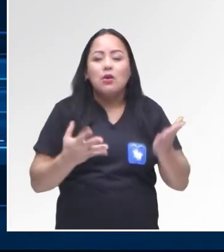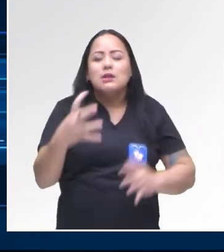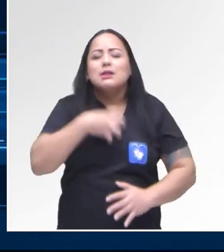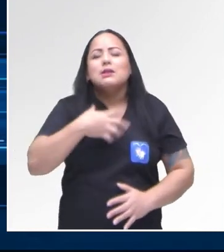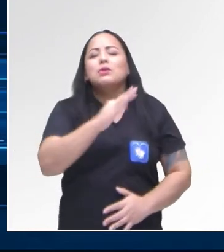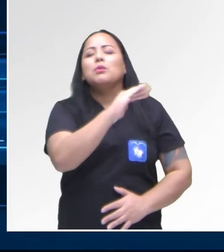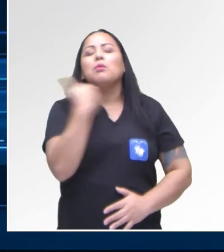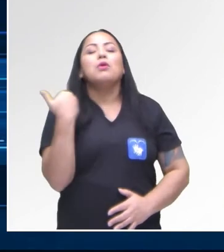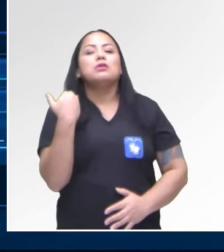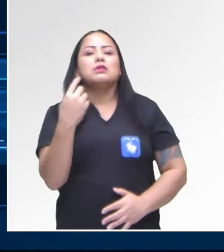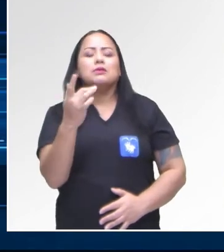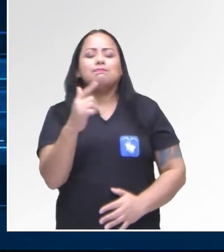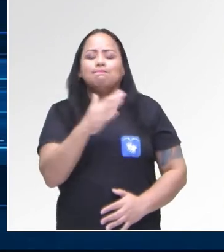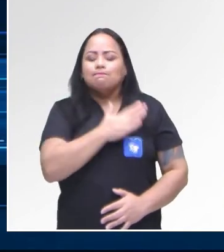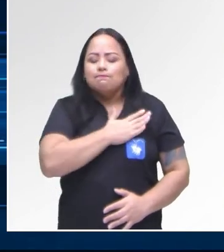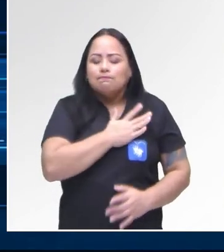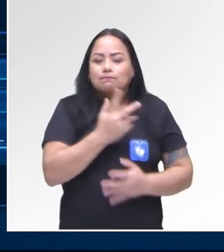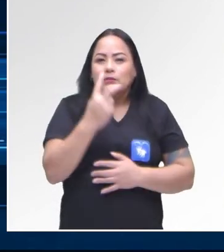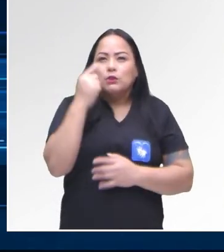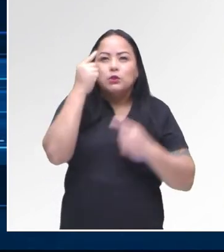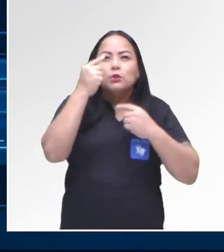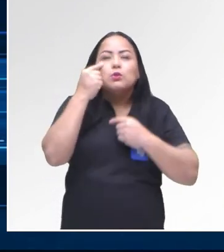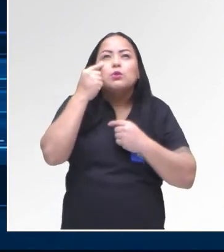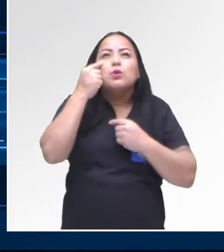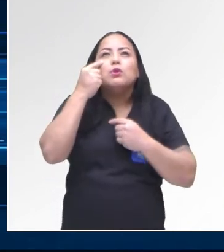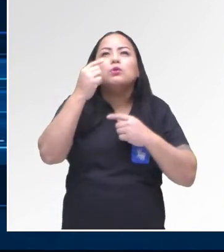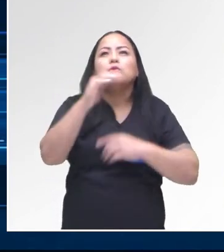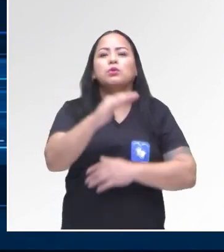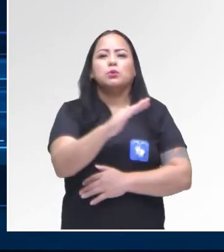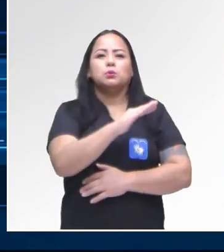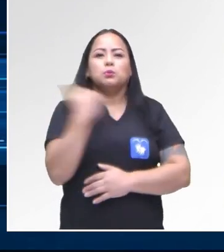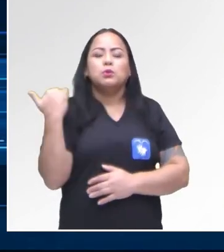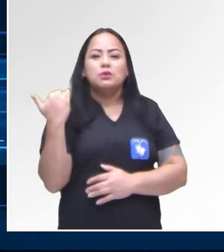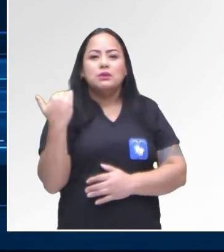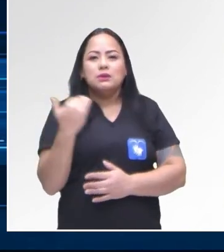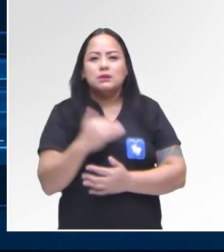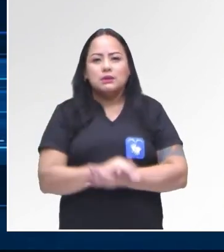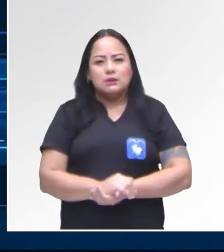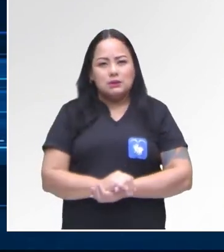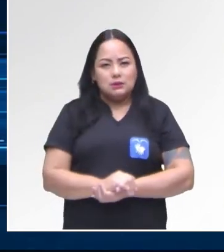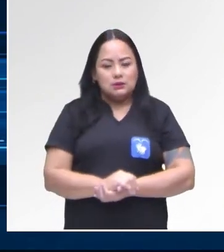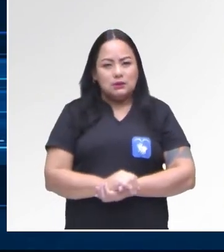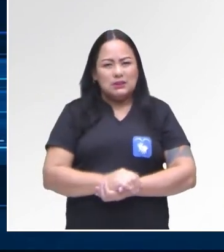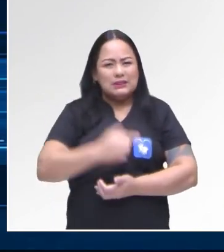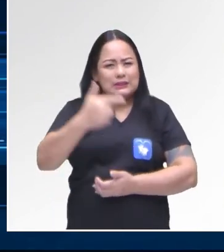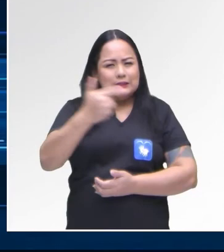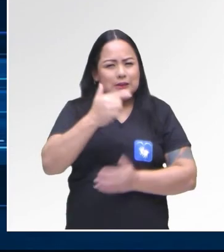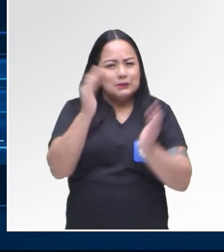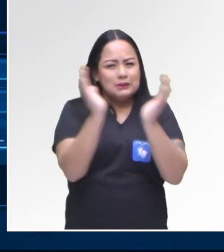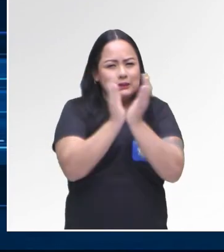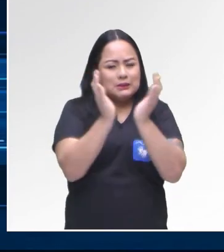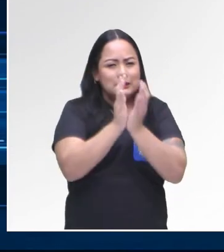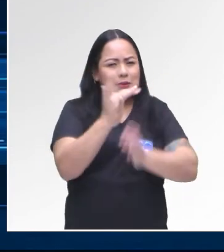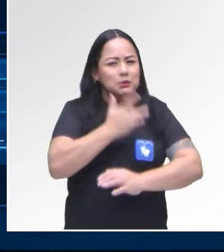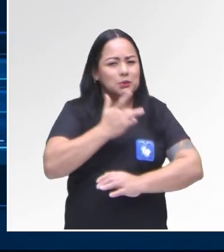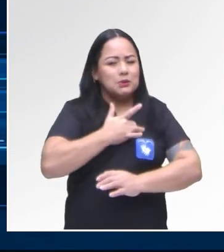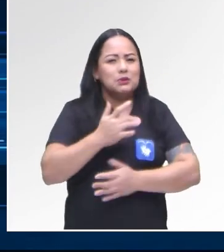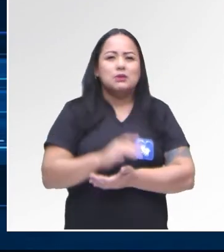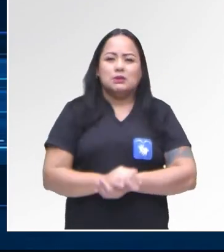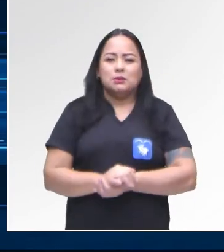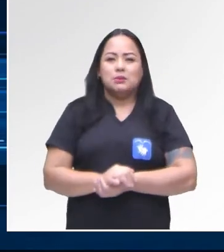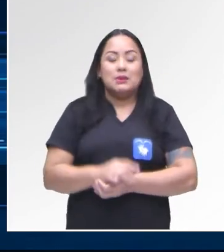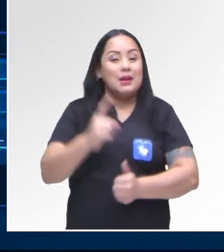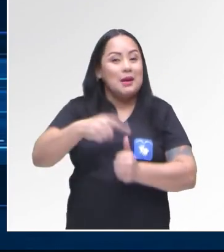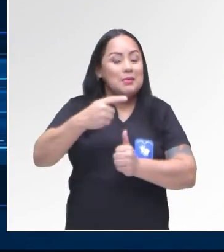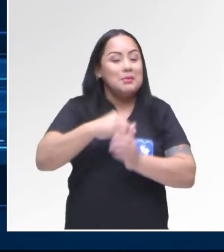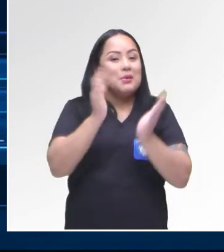no coração. Nos olhos, morte. Eita, segunda geração, não veio para brincar não. A primeira é a natureza,